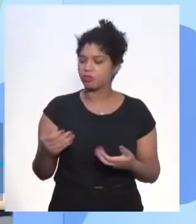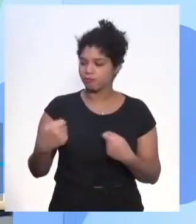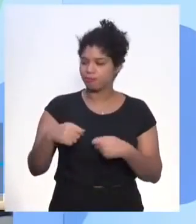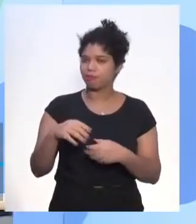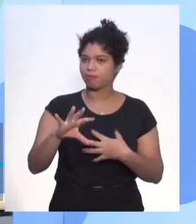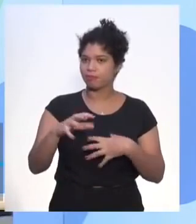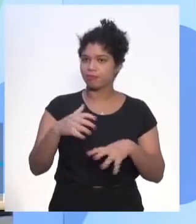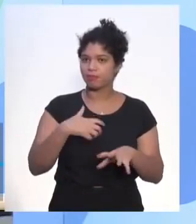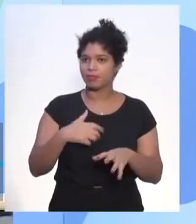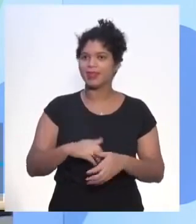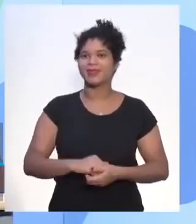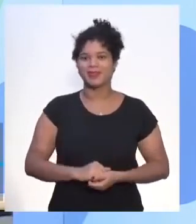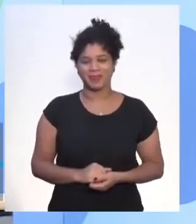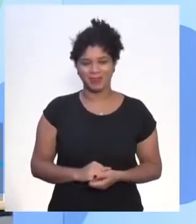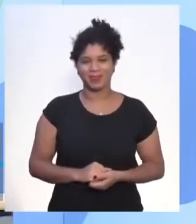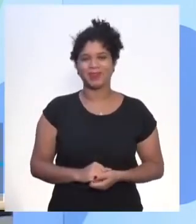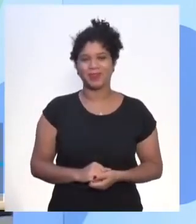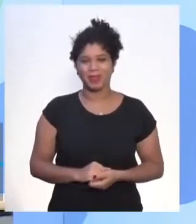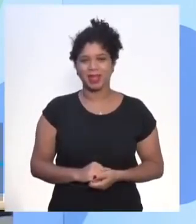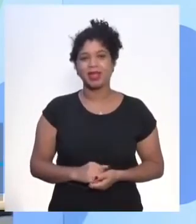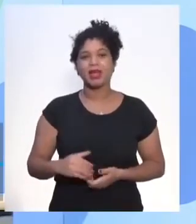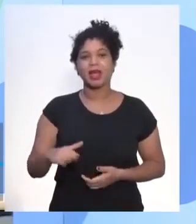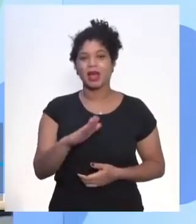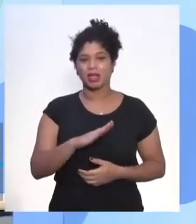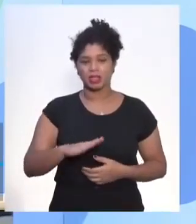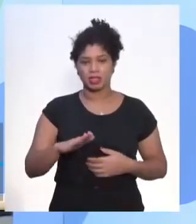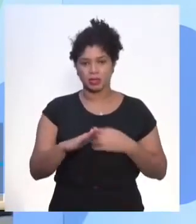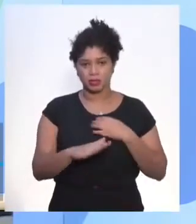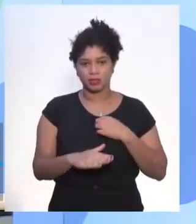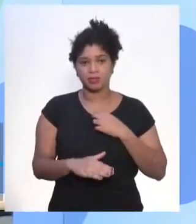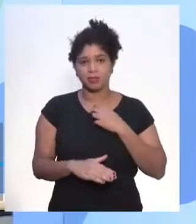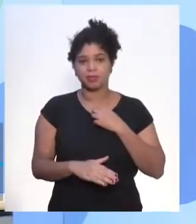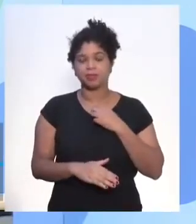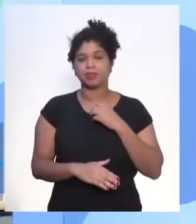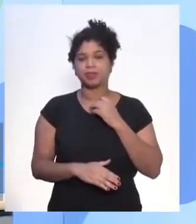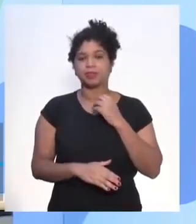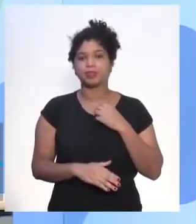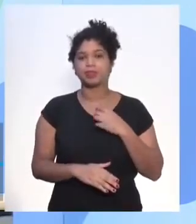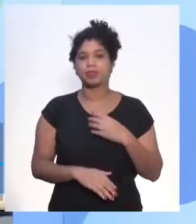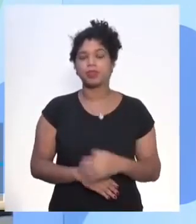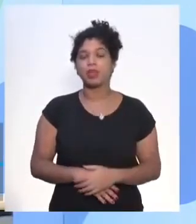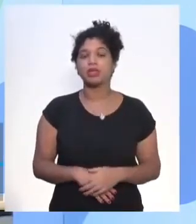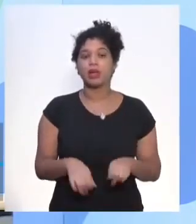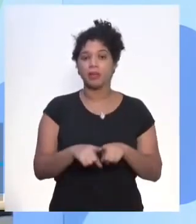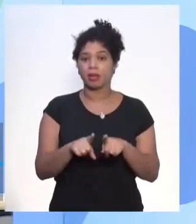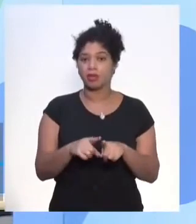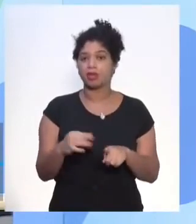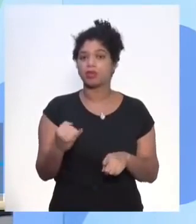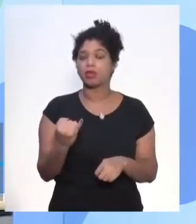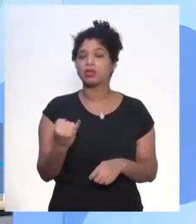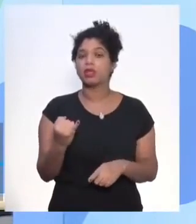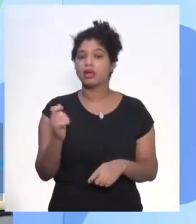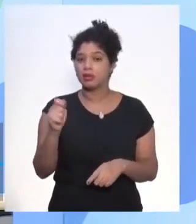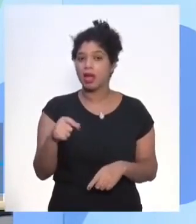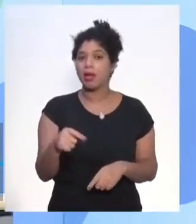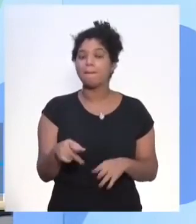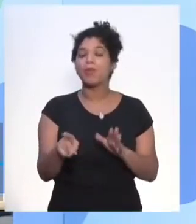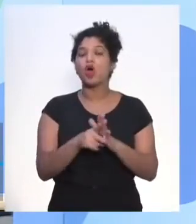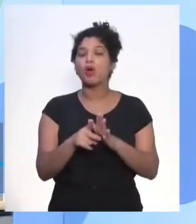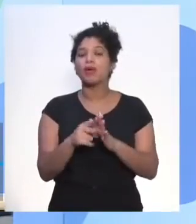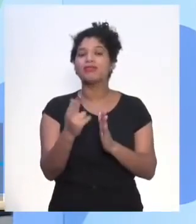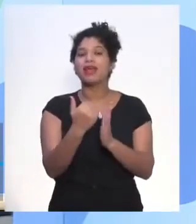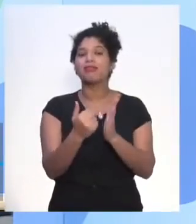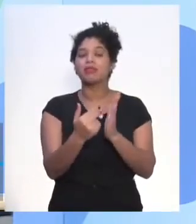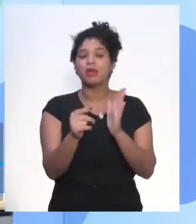Agora, a professora, olha como o pessoal aqui é atualizado, o pessoal de artes, gente, mencionou assim, um grafite sobre racismo, a professora Eunice. Importante também,